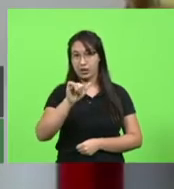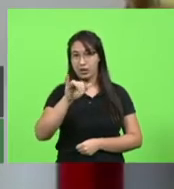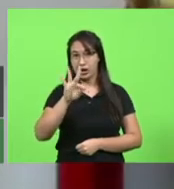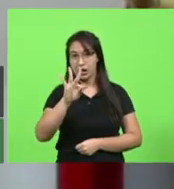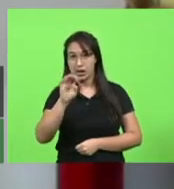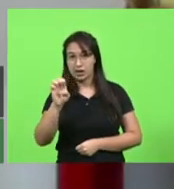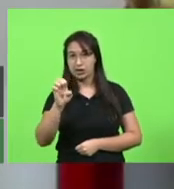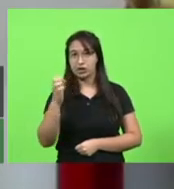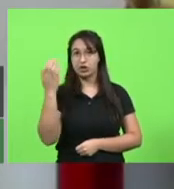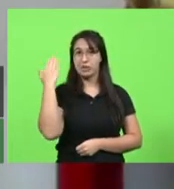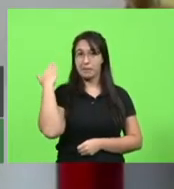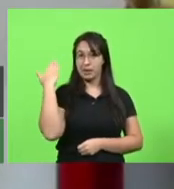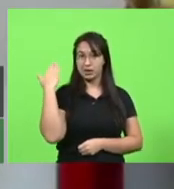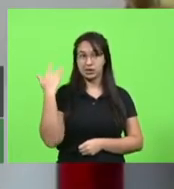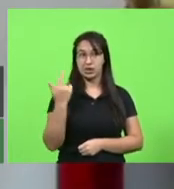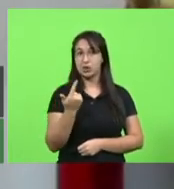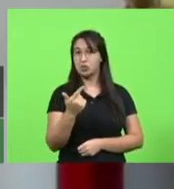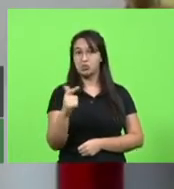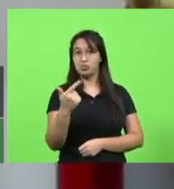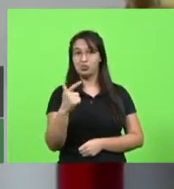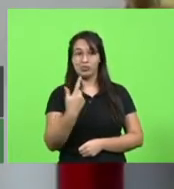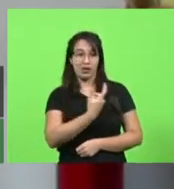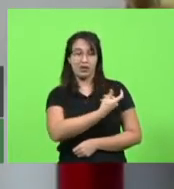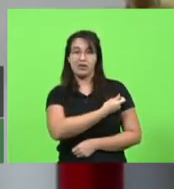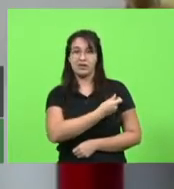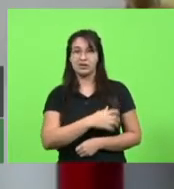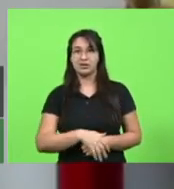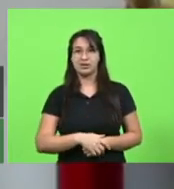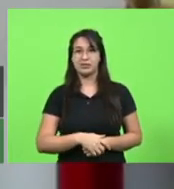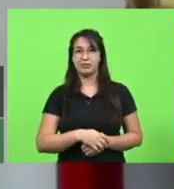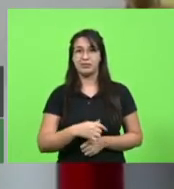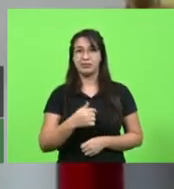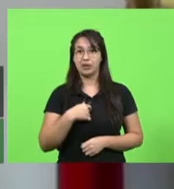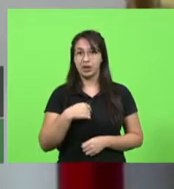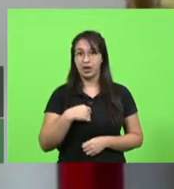tinha. Me tornei tetraplégico. E